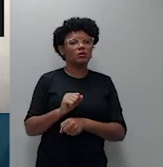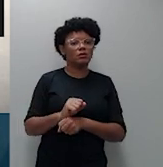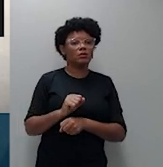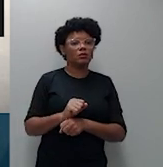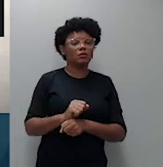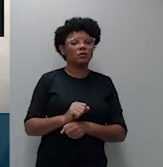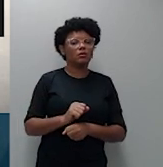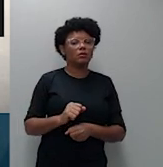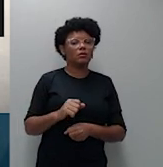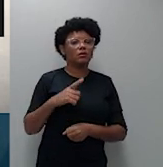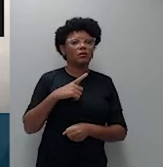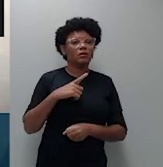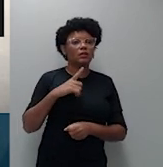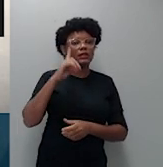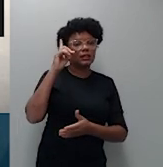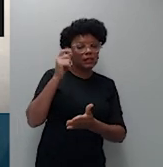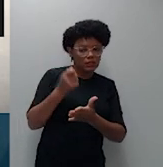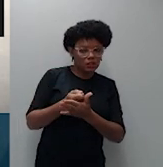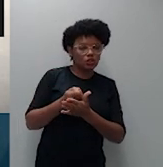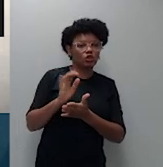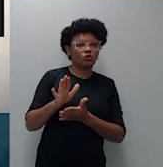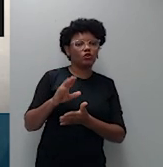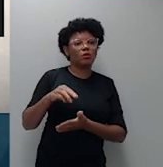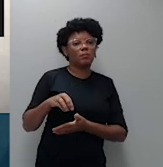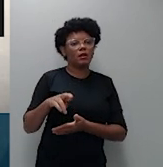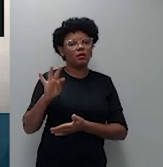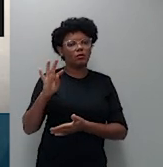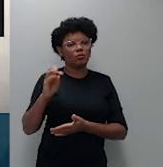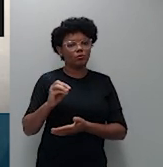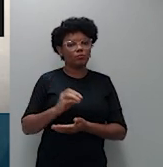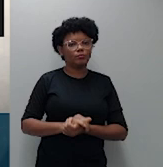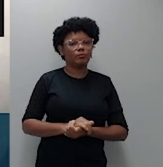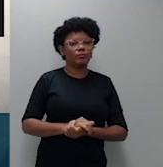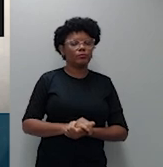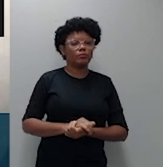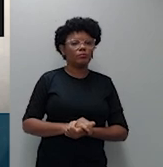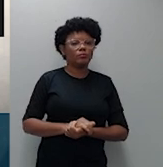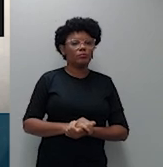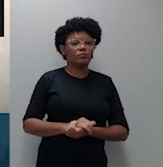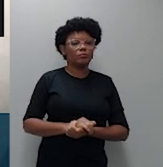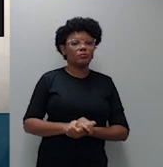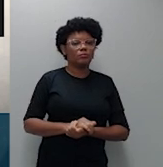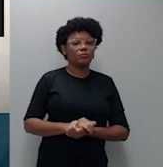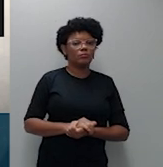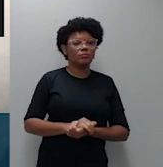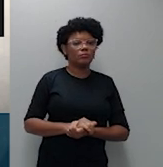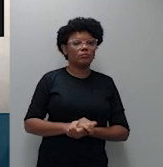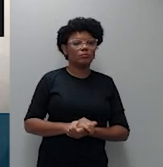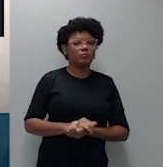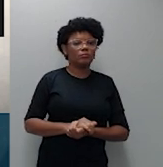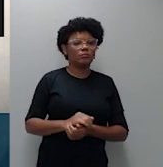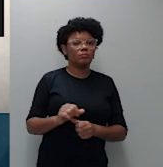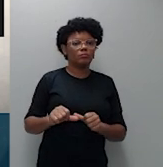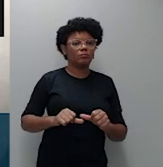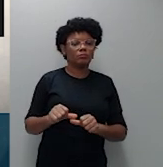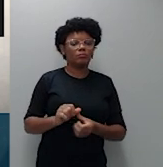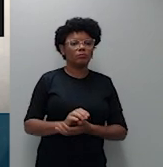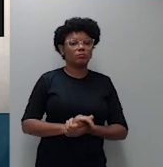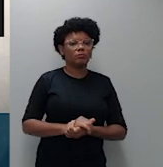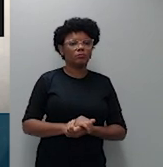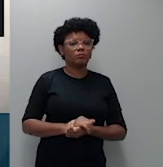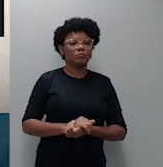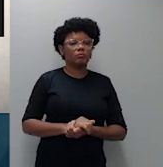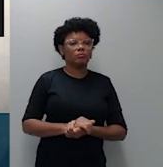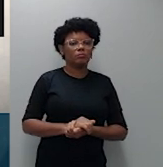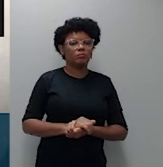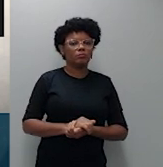ficar decidido já o médico eu reformulei então Podemos seguir assim quando for